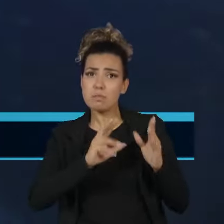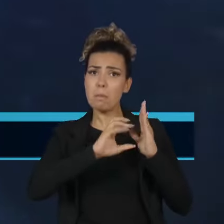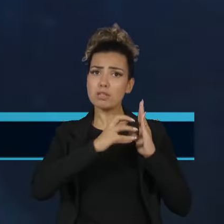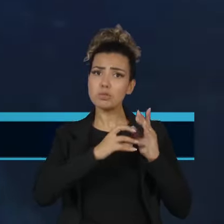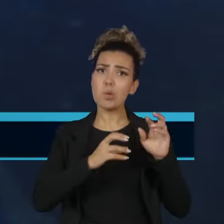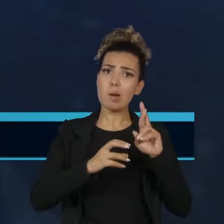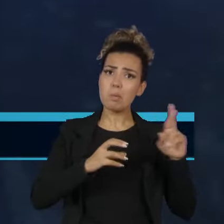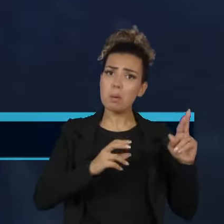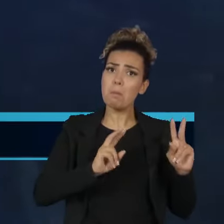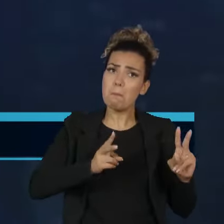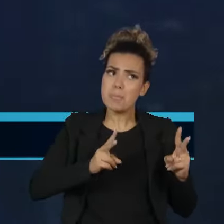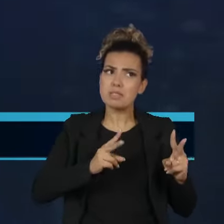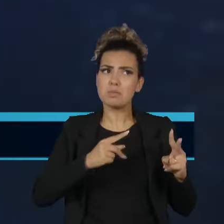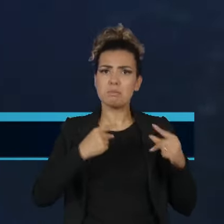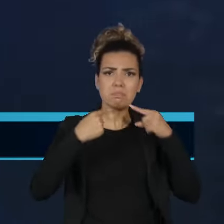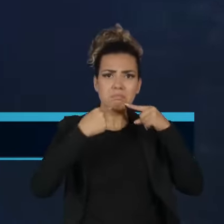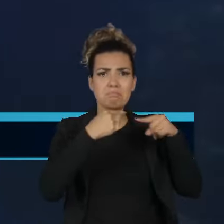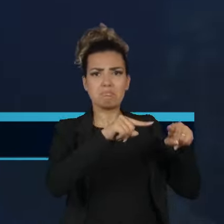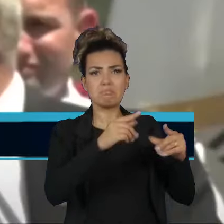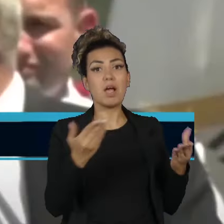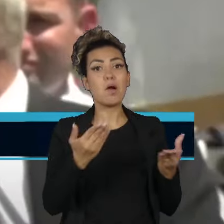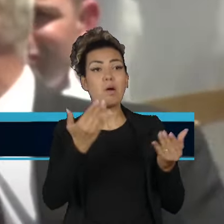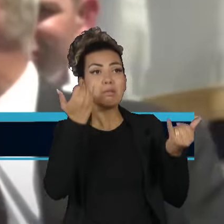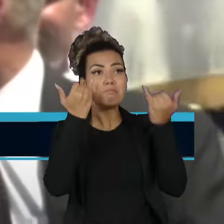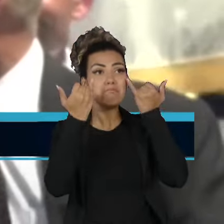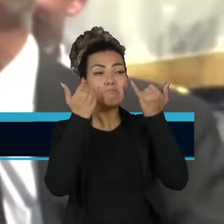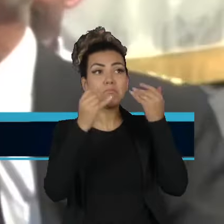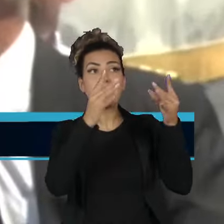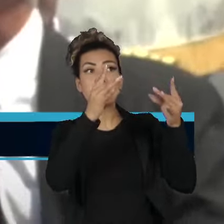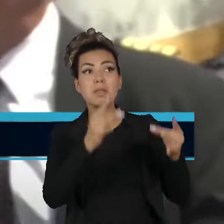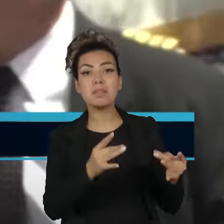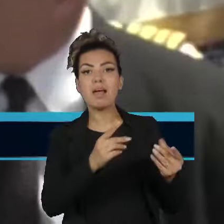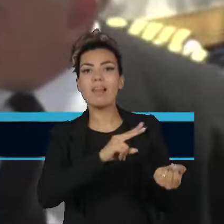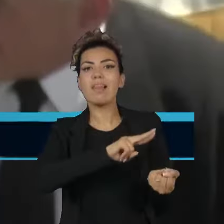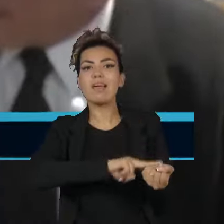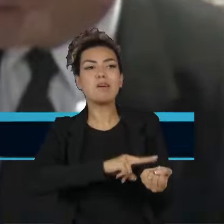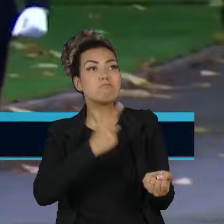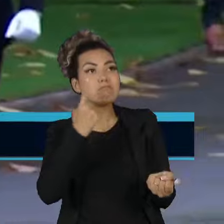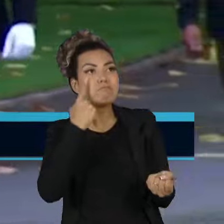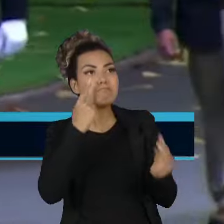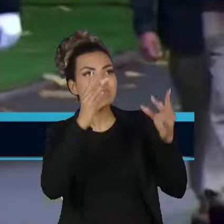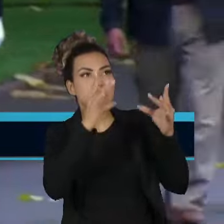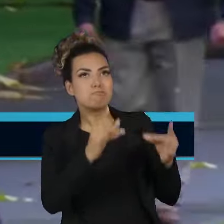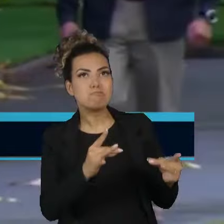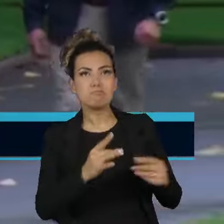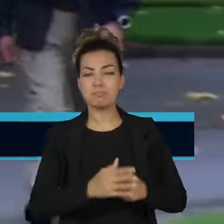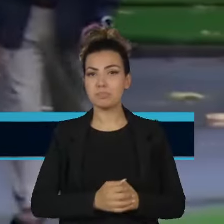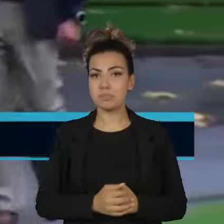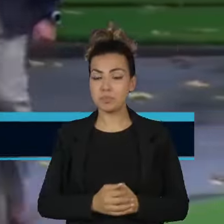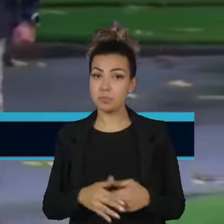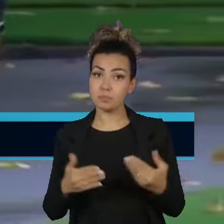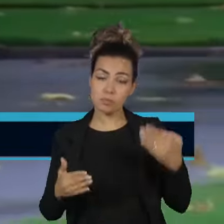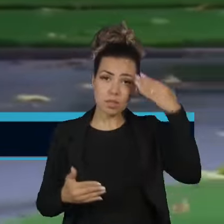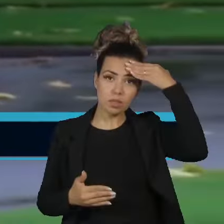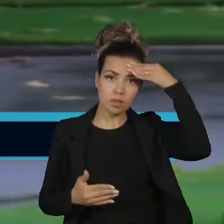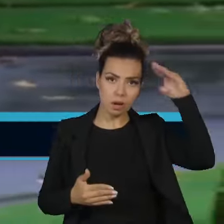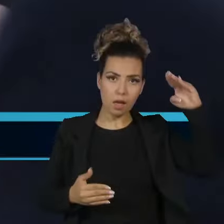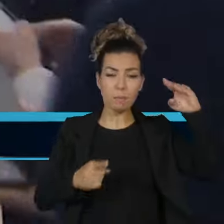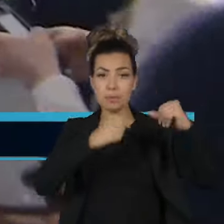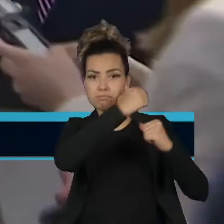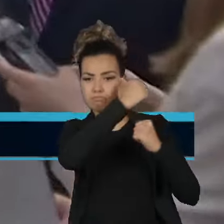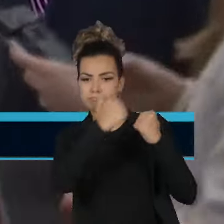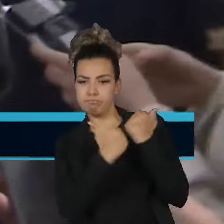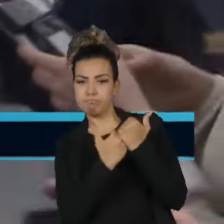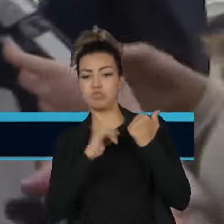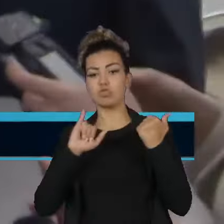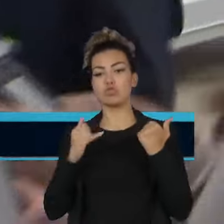reportagem é do correspondente em Londres, Leão Serva. O ex-chefe de gabinete de Donald Trump, John Kelly, que ficou no cargo